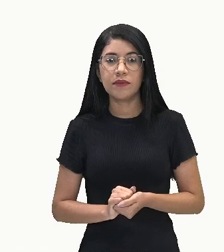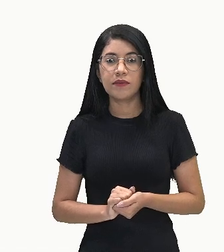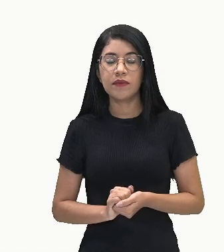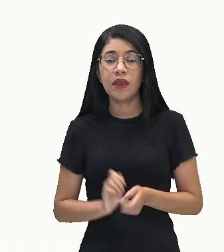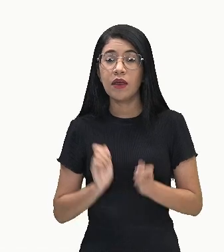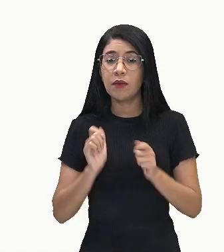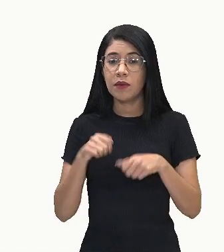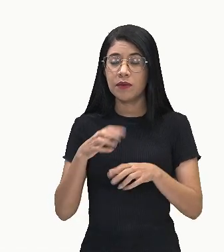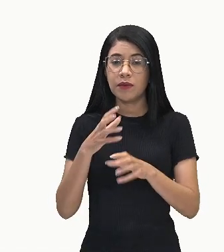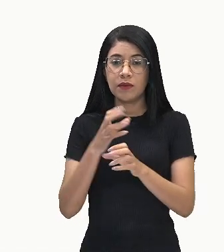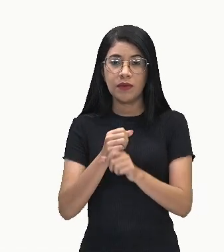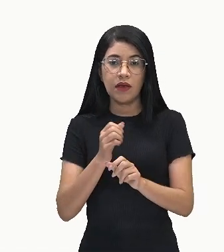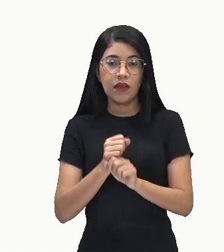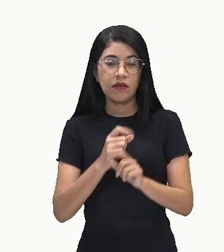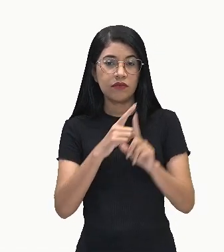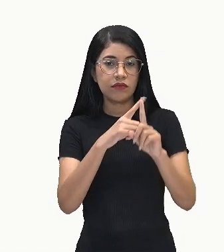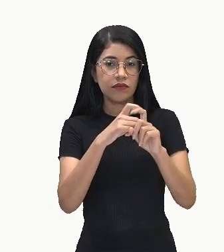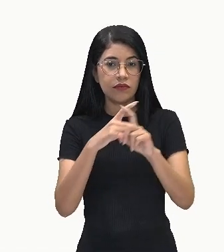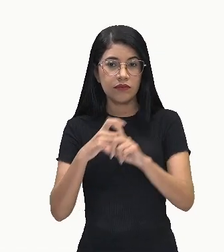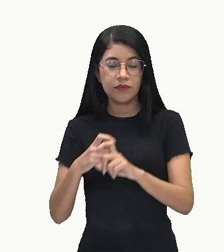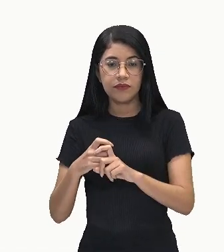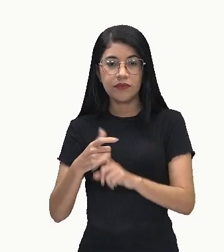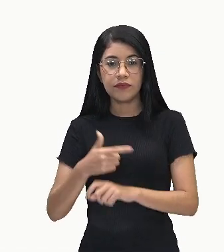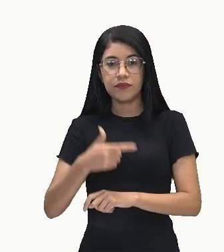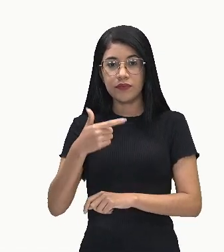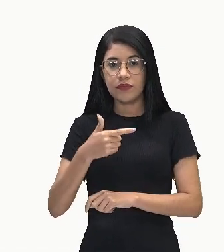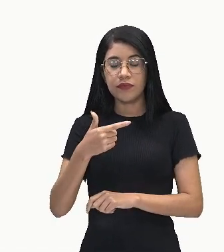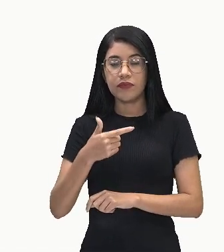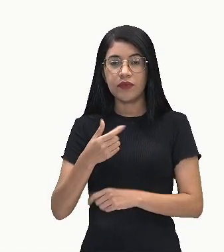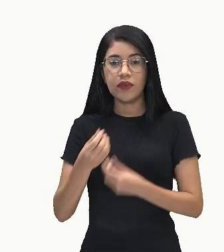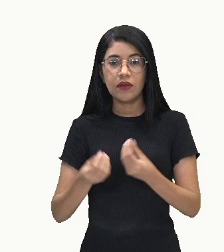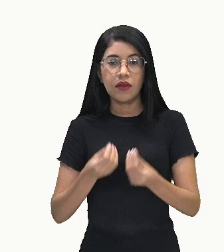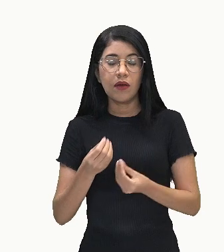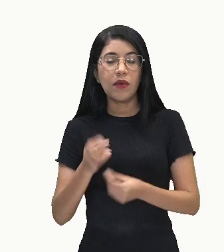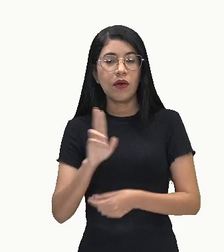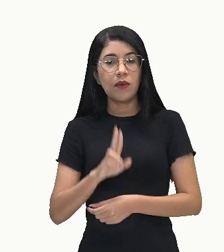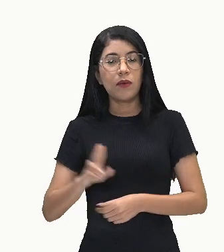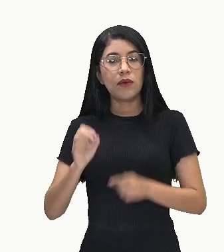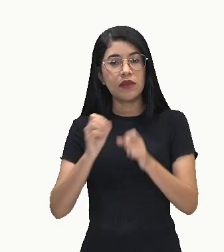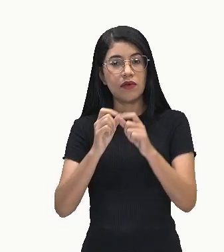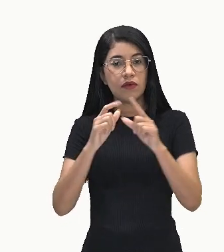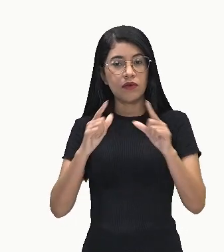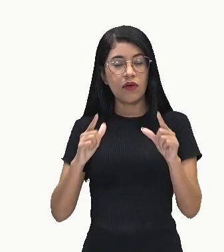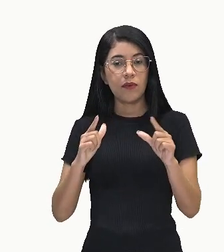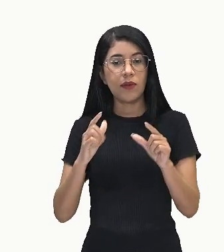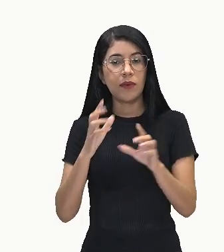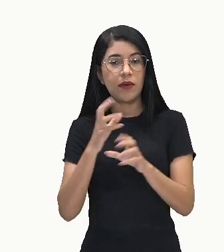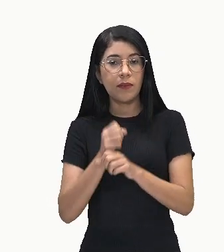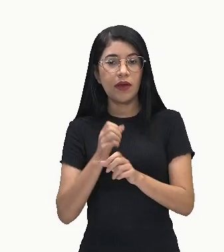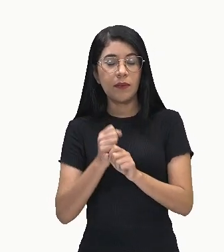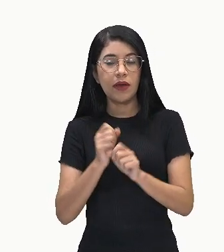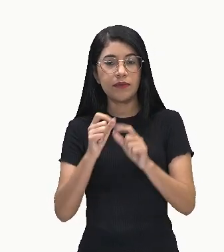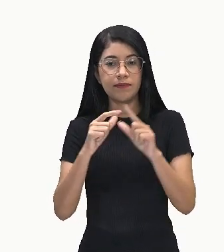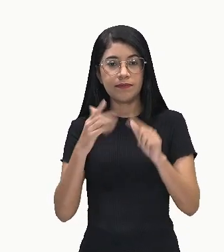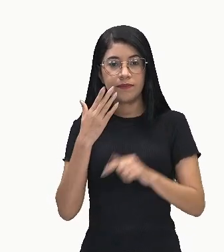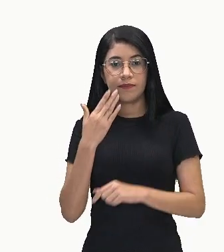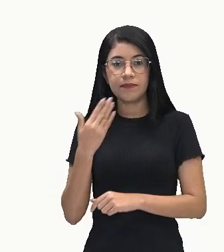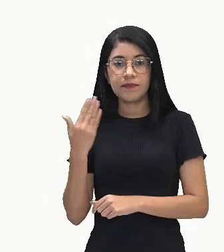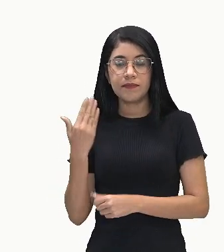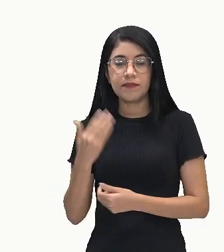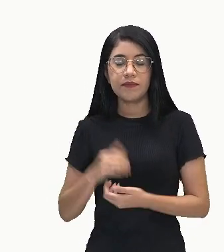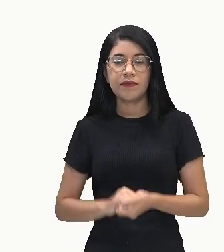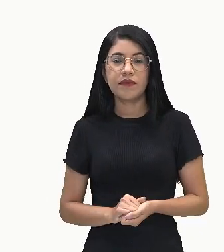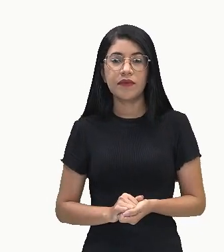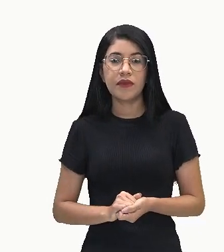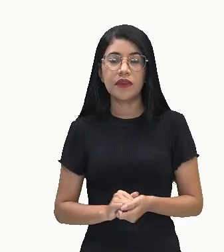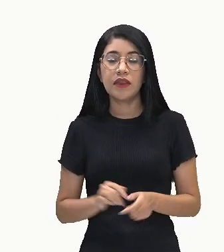de um polinômio de grau 2, utilizamos a fórmula resolutiva da equação do segundo grau,